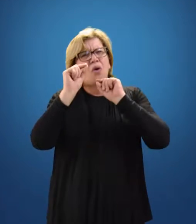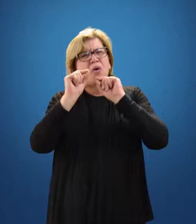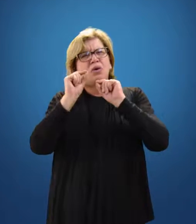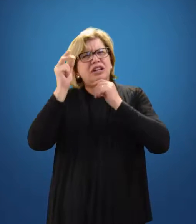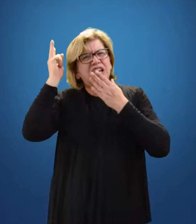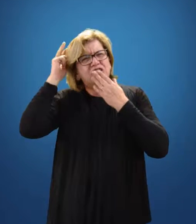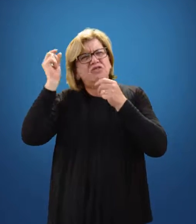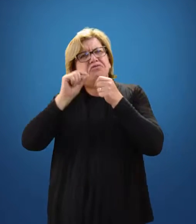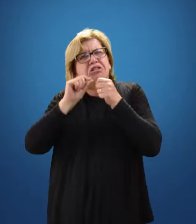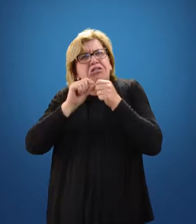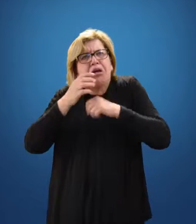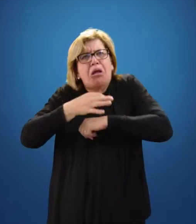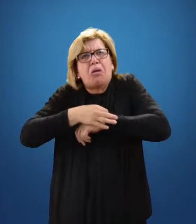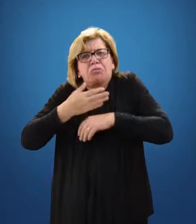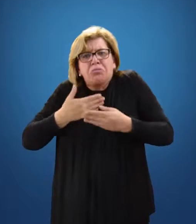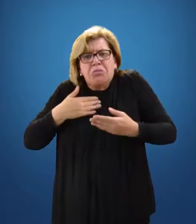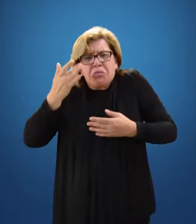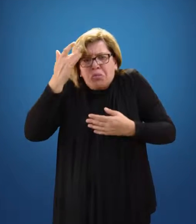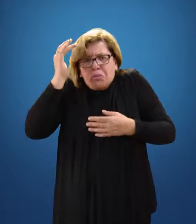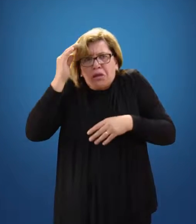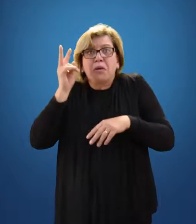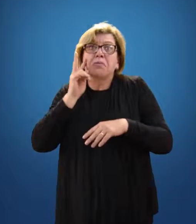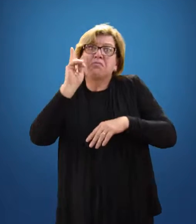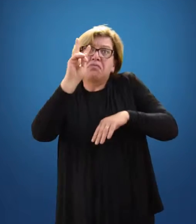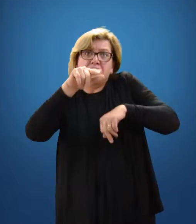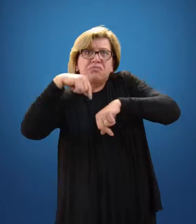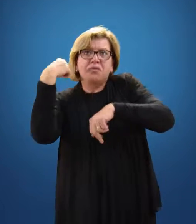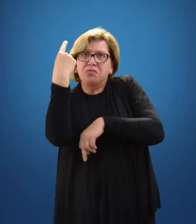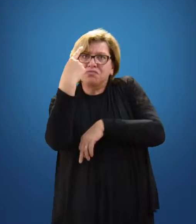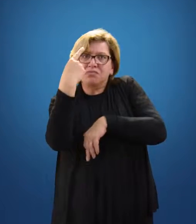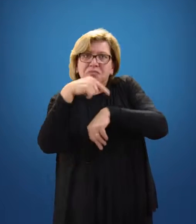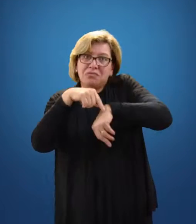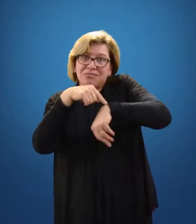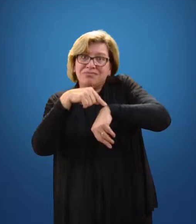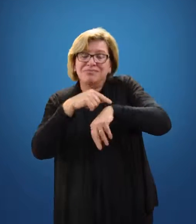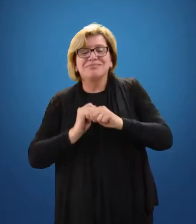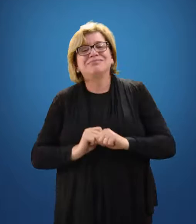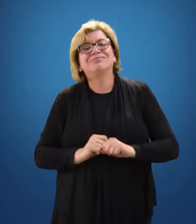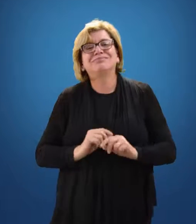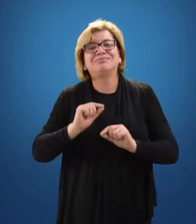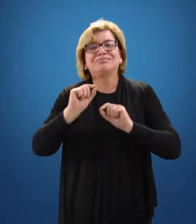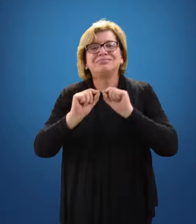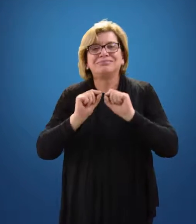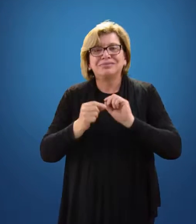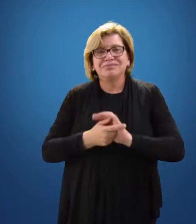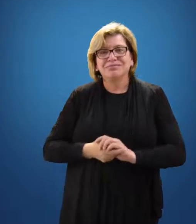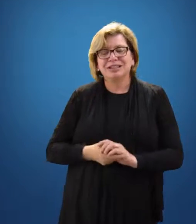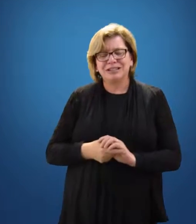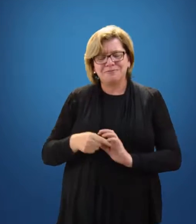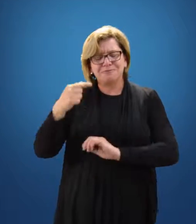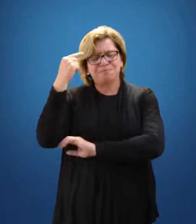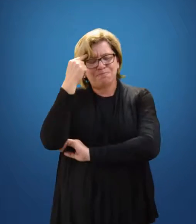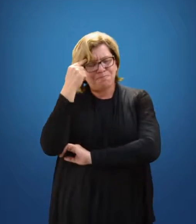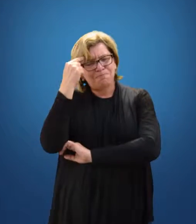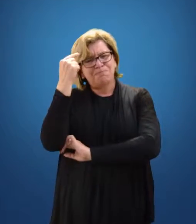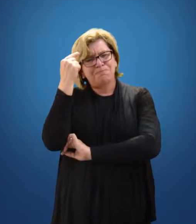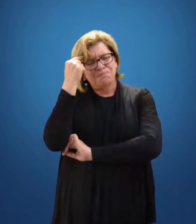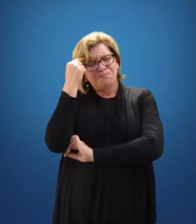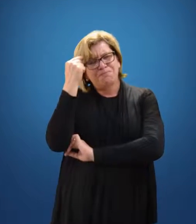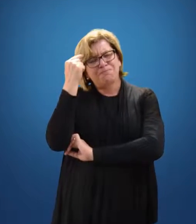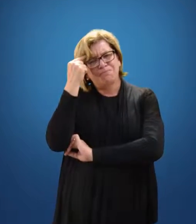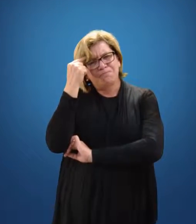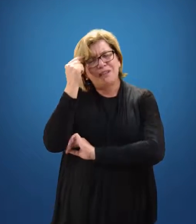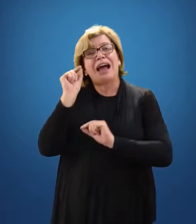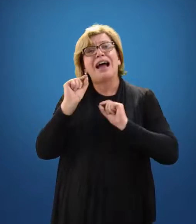esse relógio de ouro? Eles nem sabem olhar as horas. E ele ficou refletindo sobre aquilo